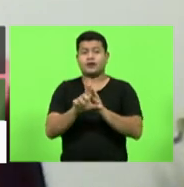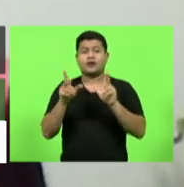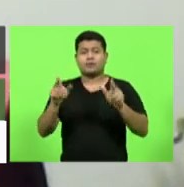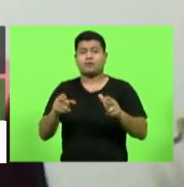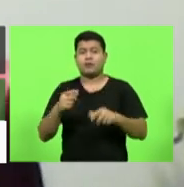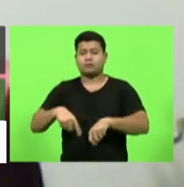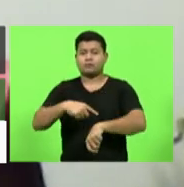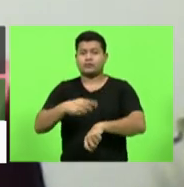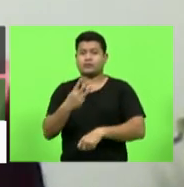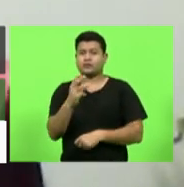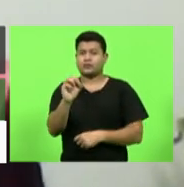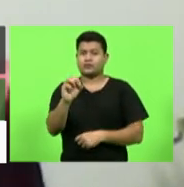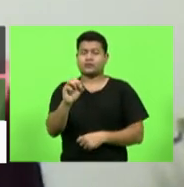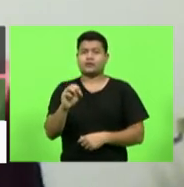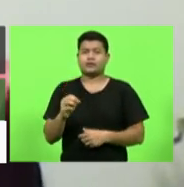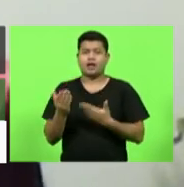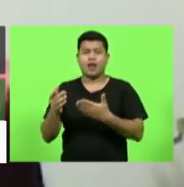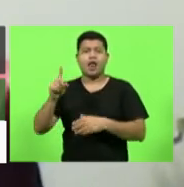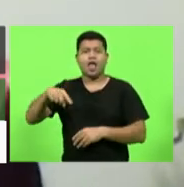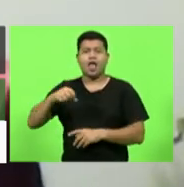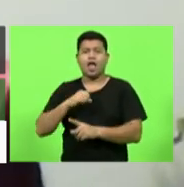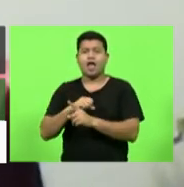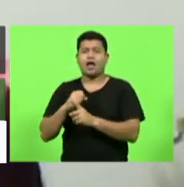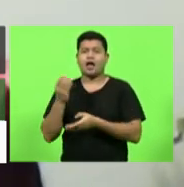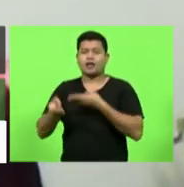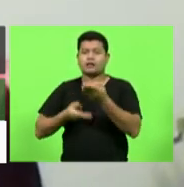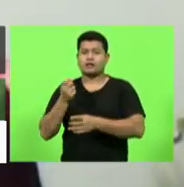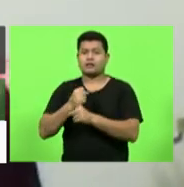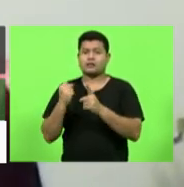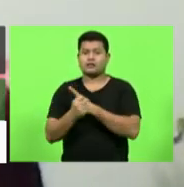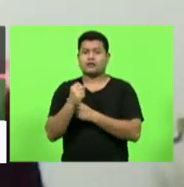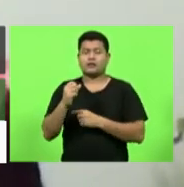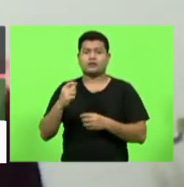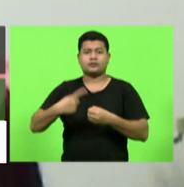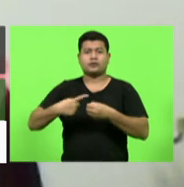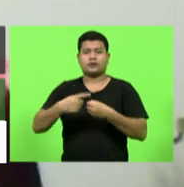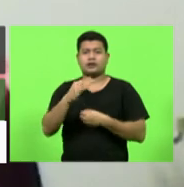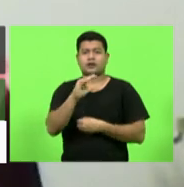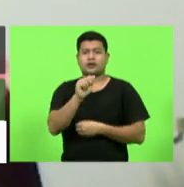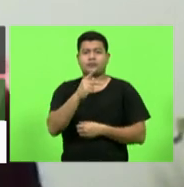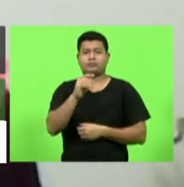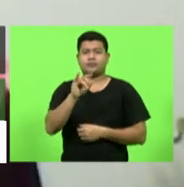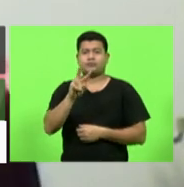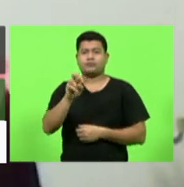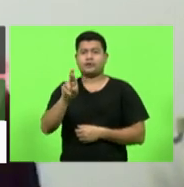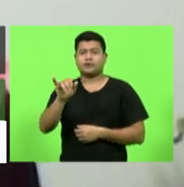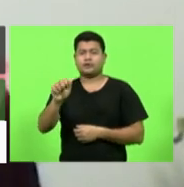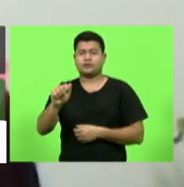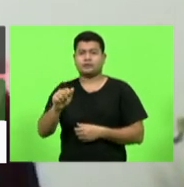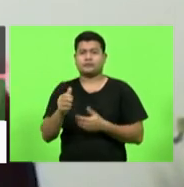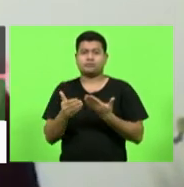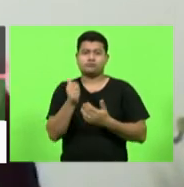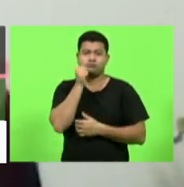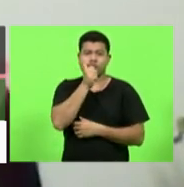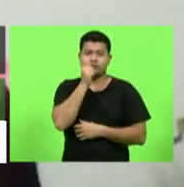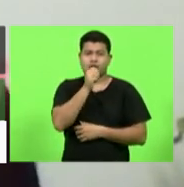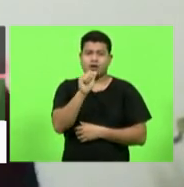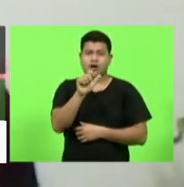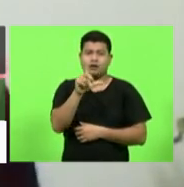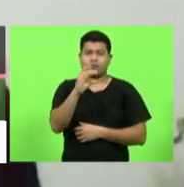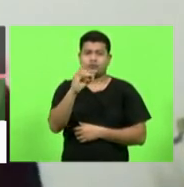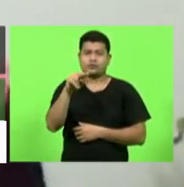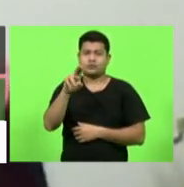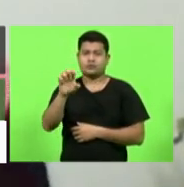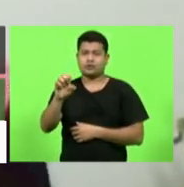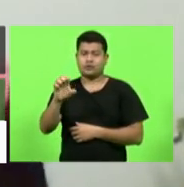horas. Ela é assistente social em Capivari de Baixo. Alcione Mota, a contratação da equipe psicossocial não contraria a lei